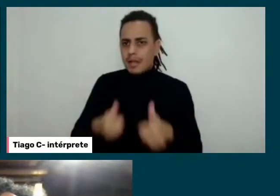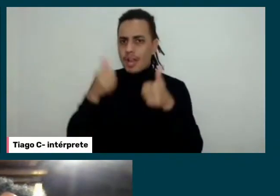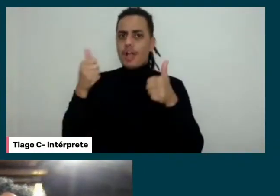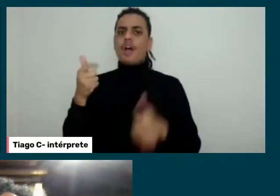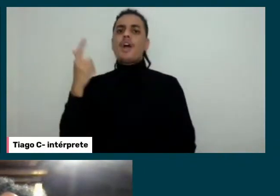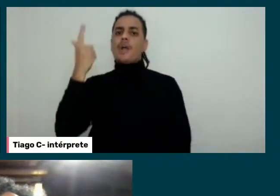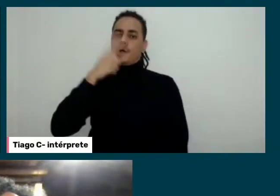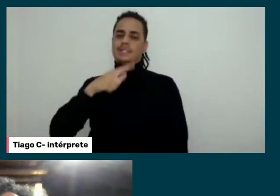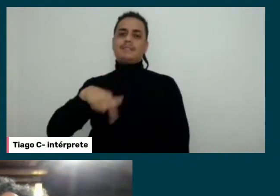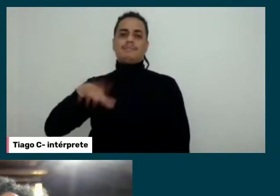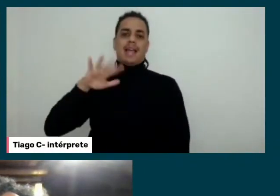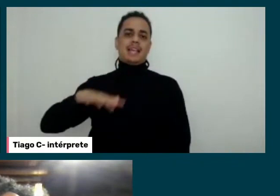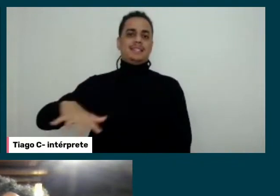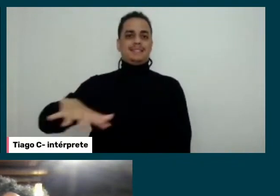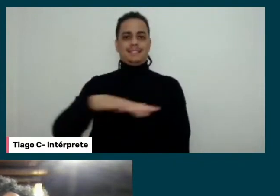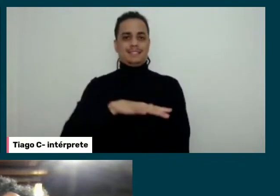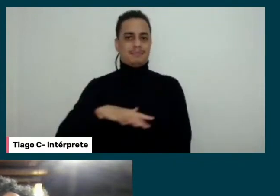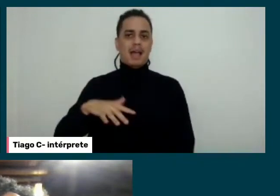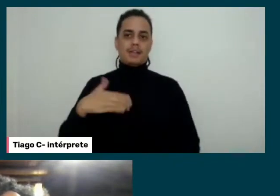espaços.